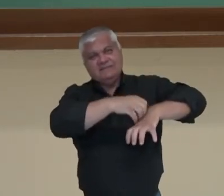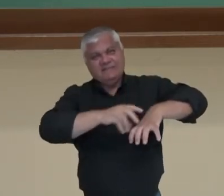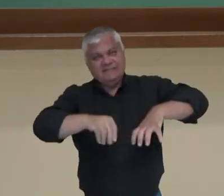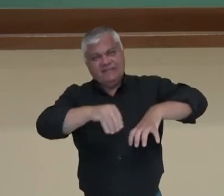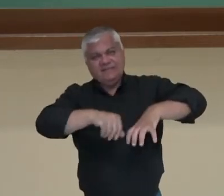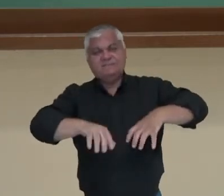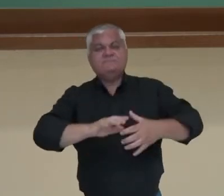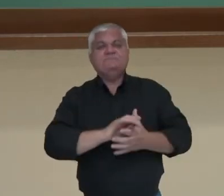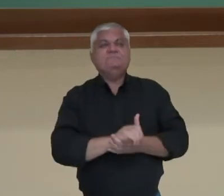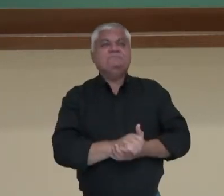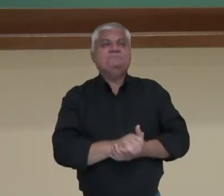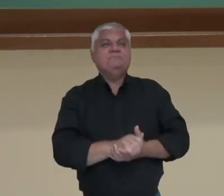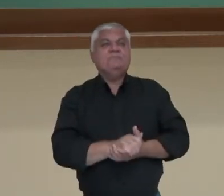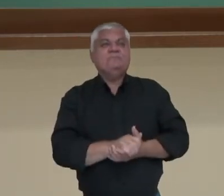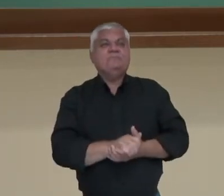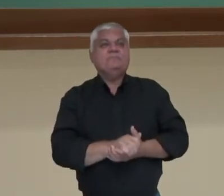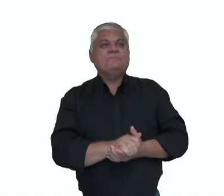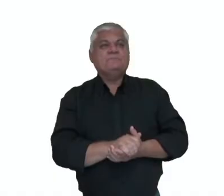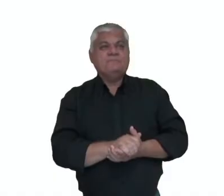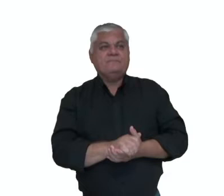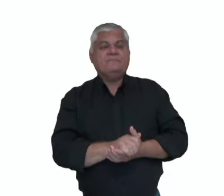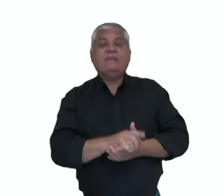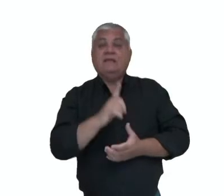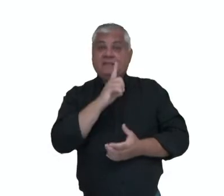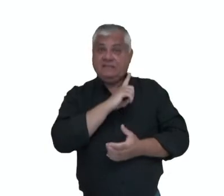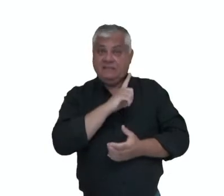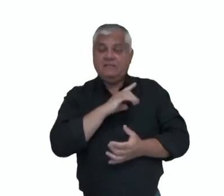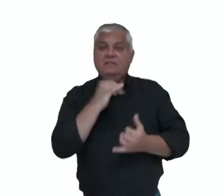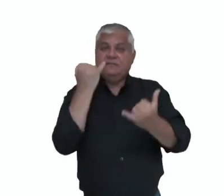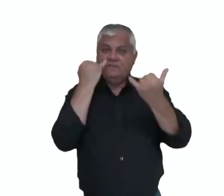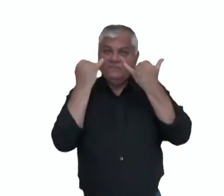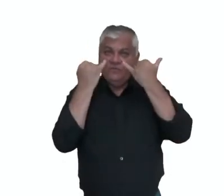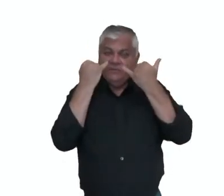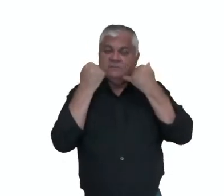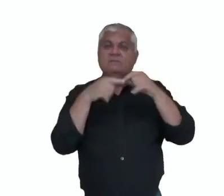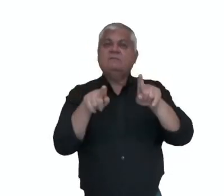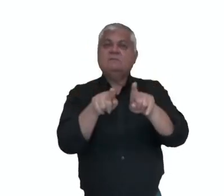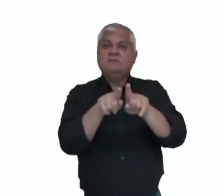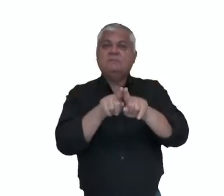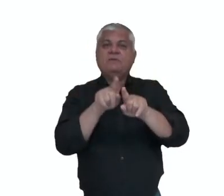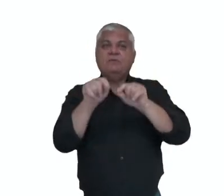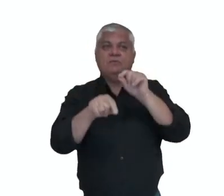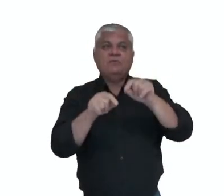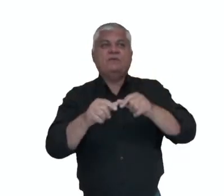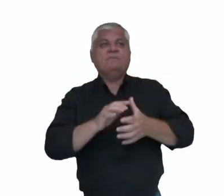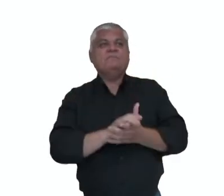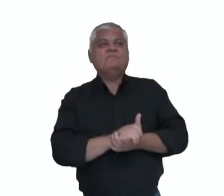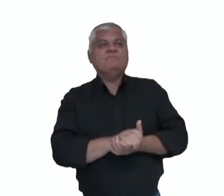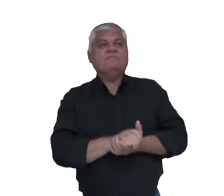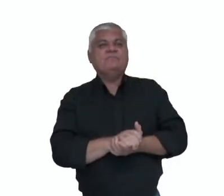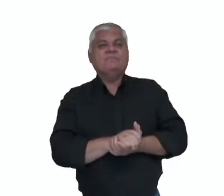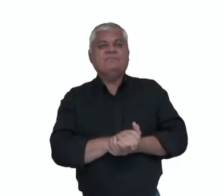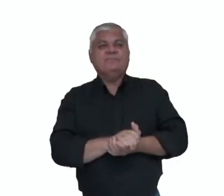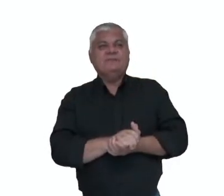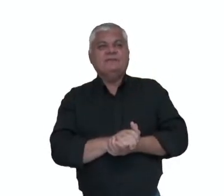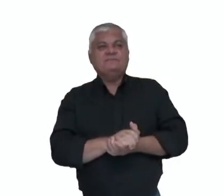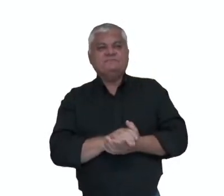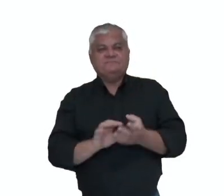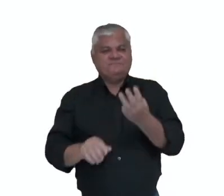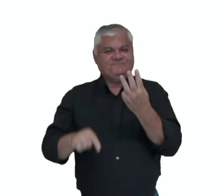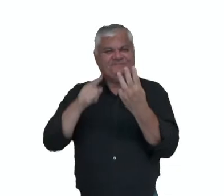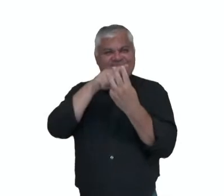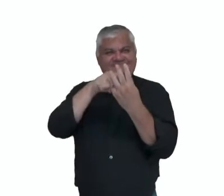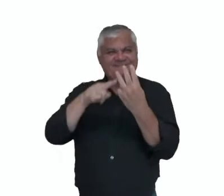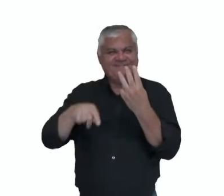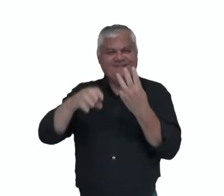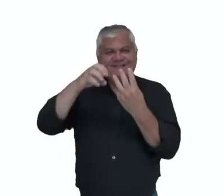substrato. Tá? Então aqui, todos eles têm essas informações, inclusive os zoósporos, tá? Aqui, esse zigósporo, que